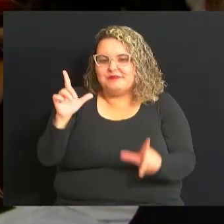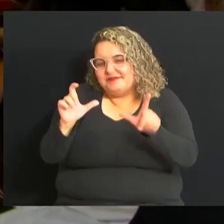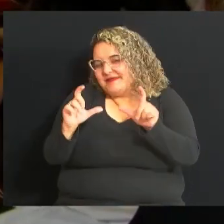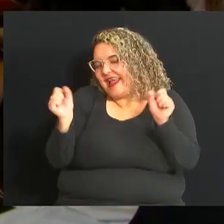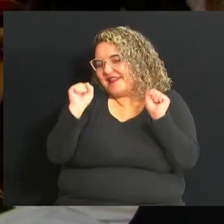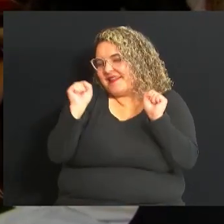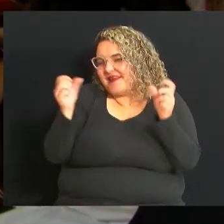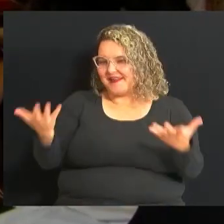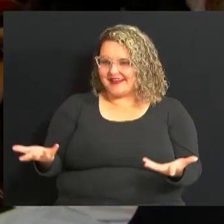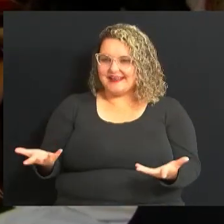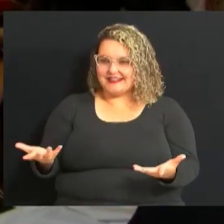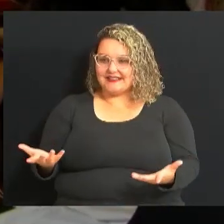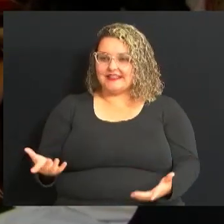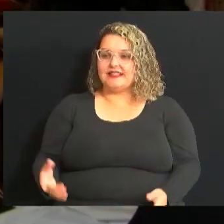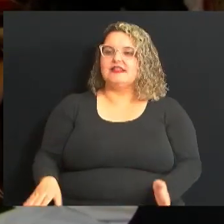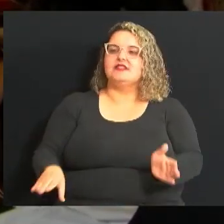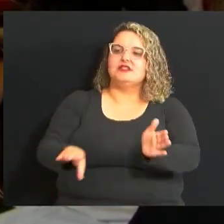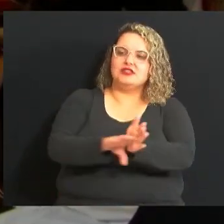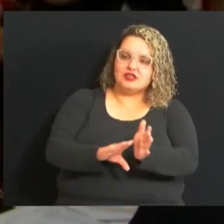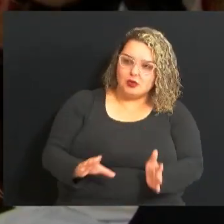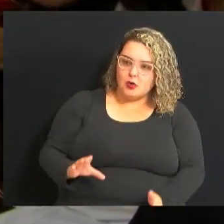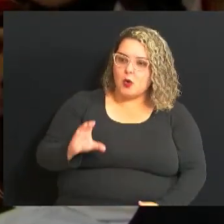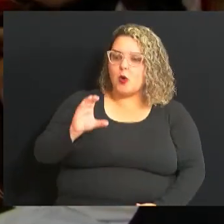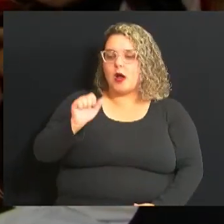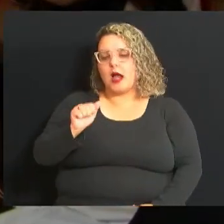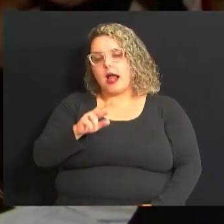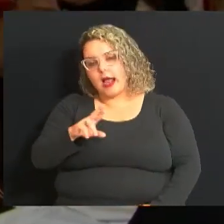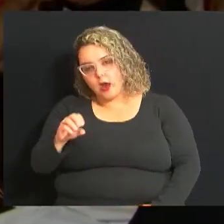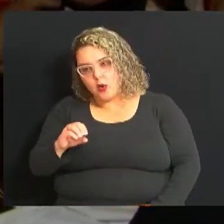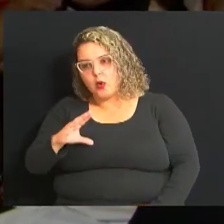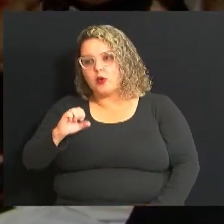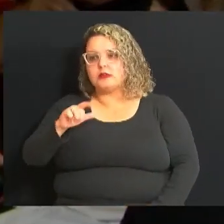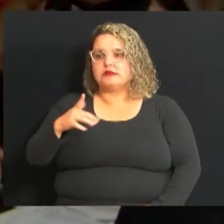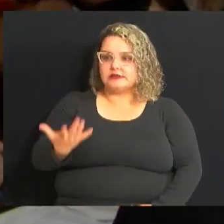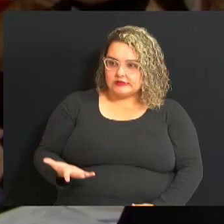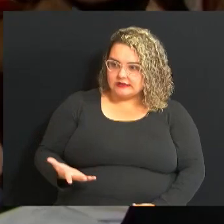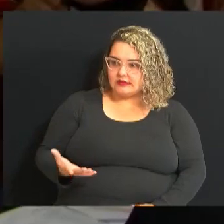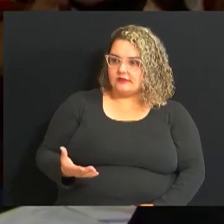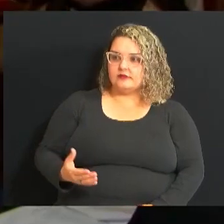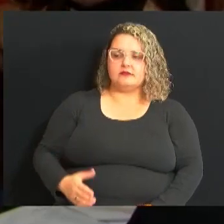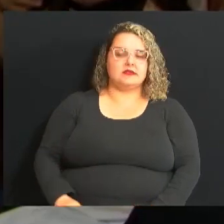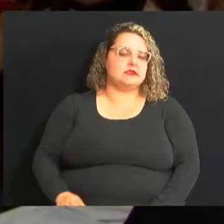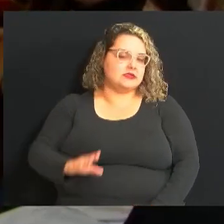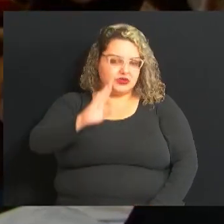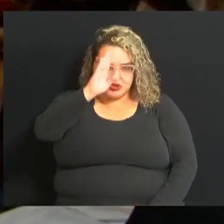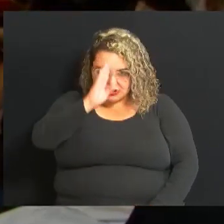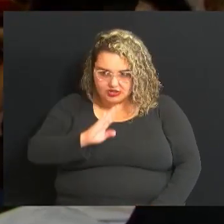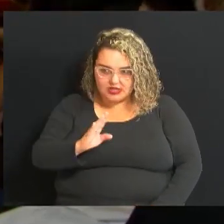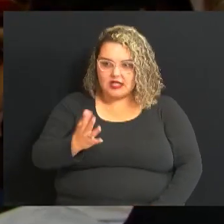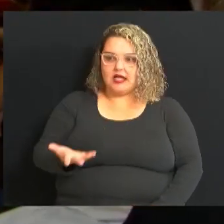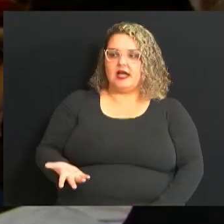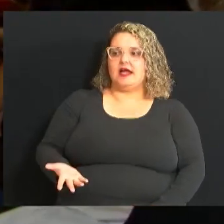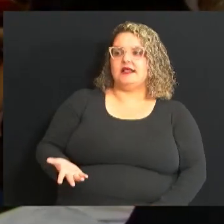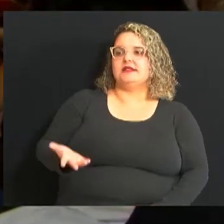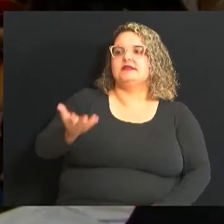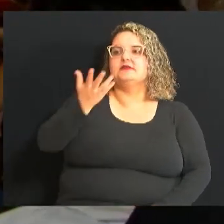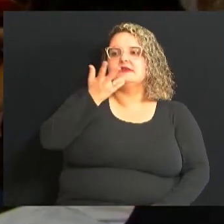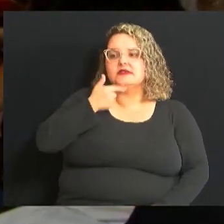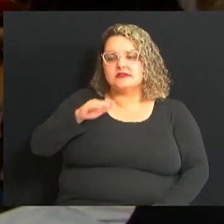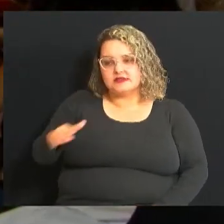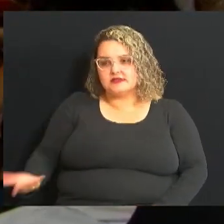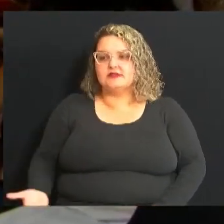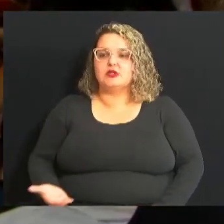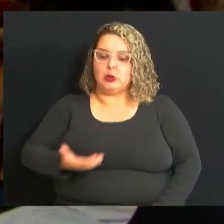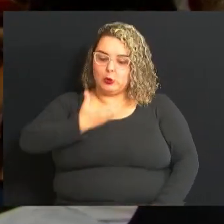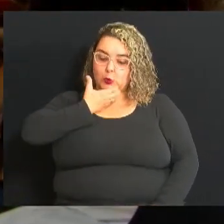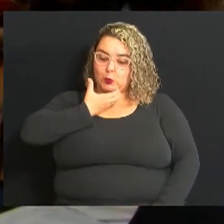E a gente também vem com um carrossel, que também vai ser gratuito para as crianças. A gente tem o trono do Papai Noel também com o trono pet, né,